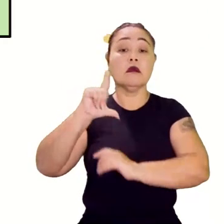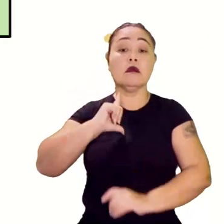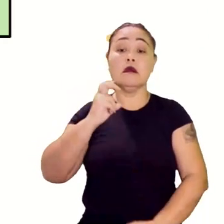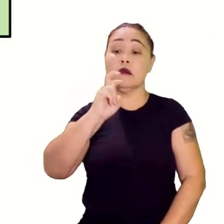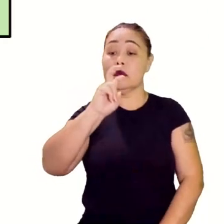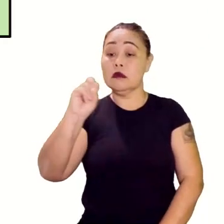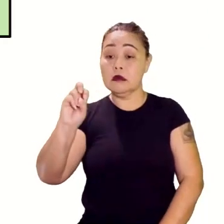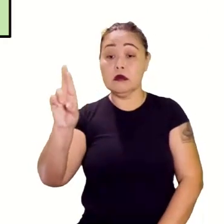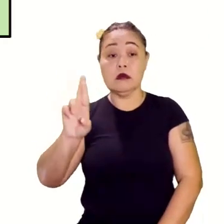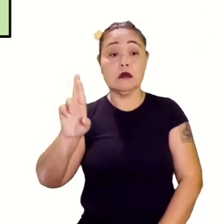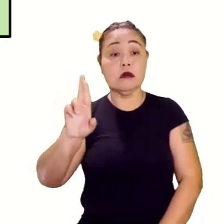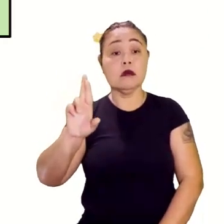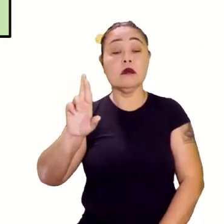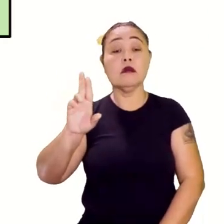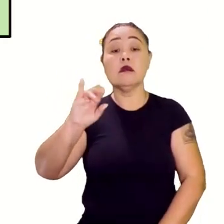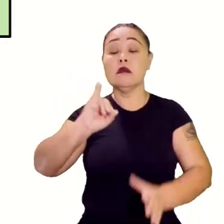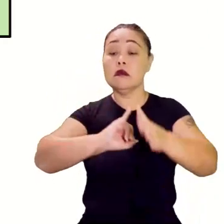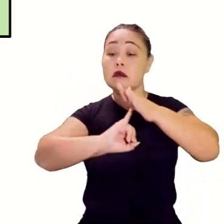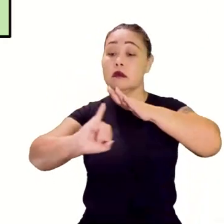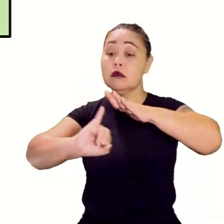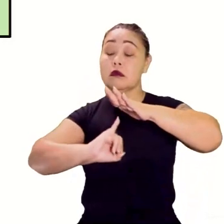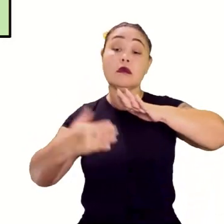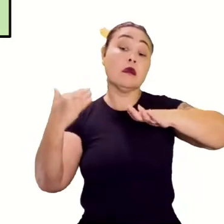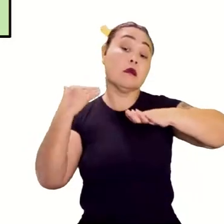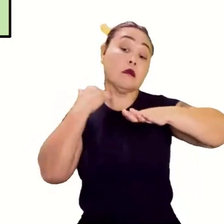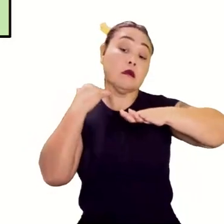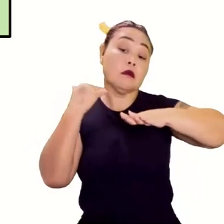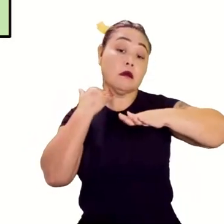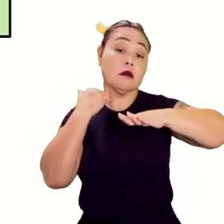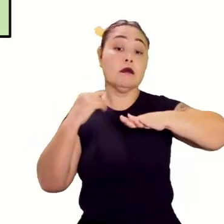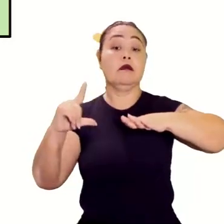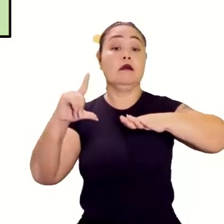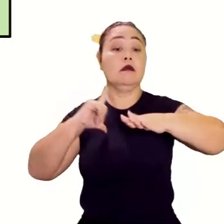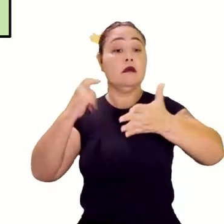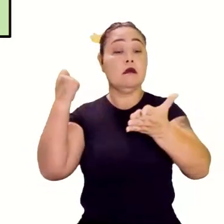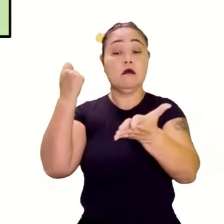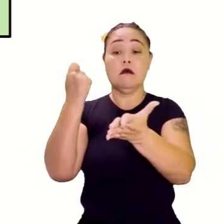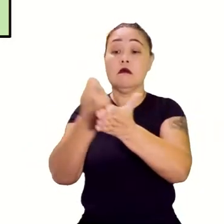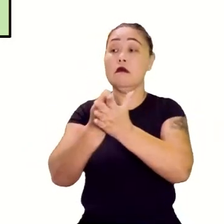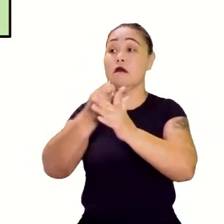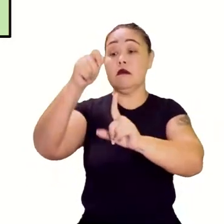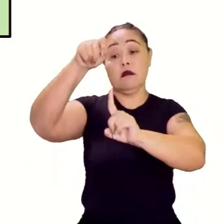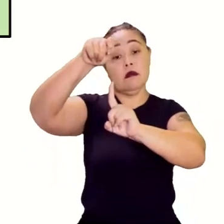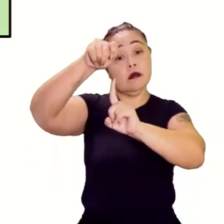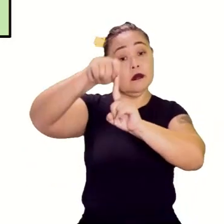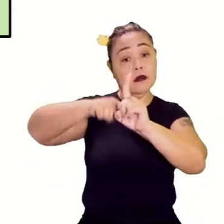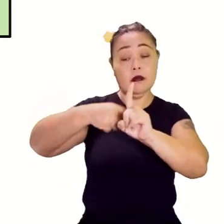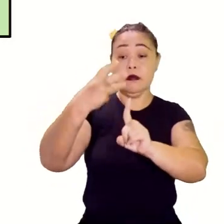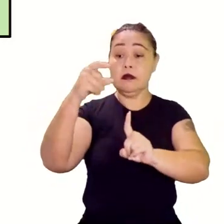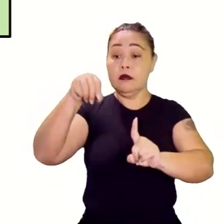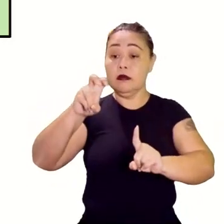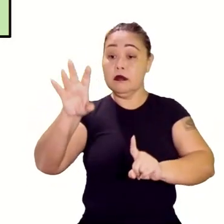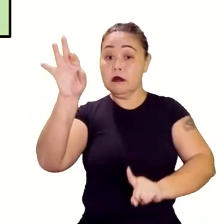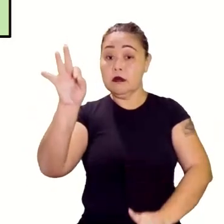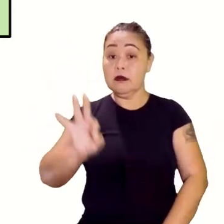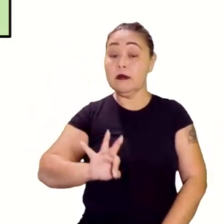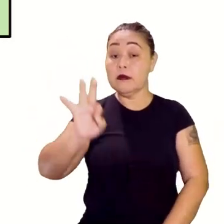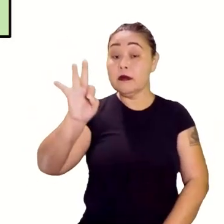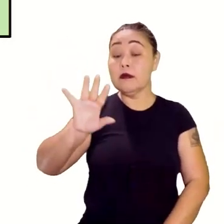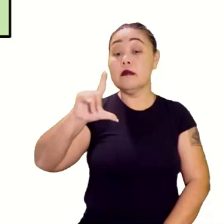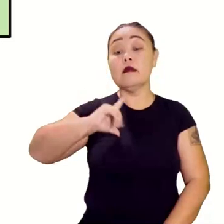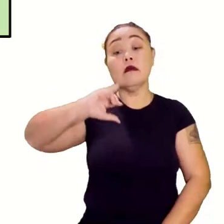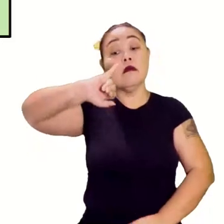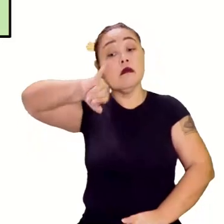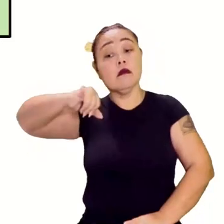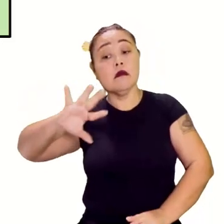de R$500 em uma instituição bancária que paga juros mensais de 3,5%